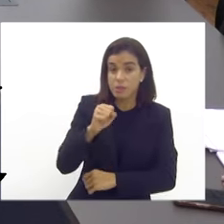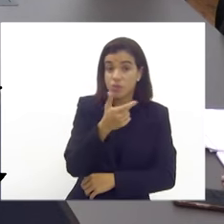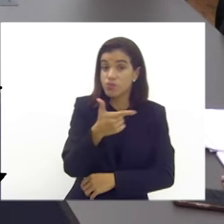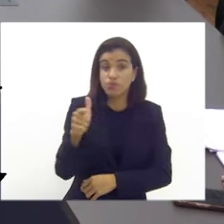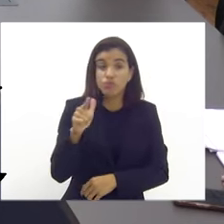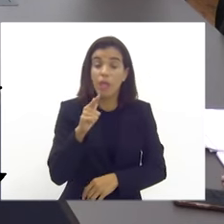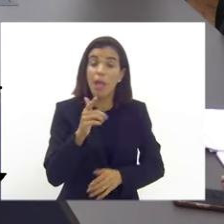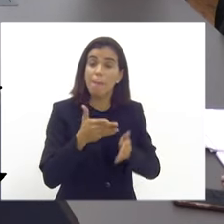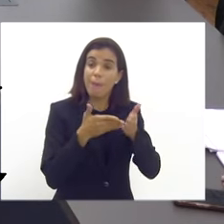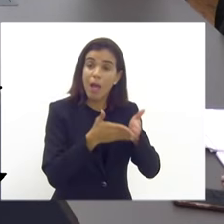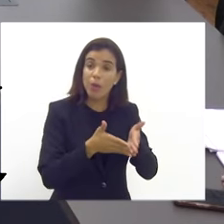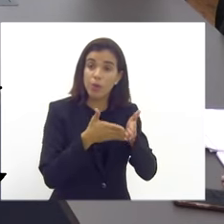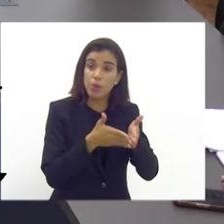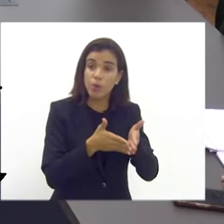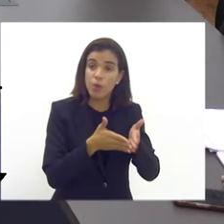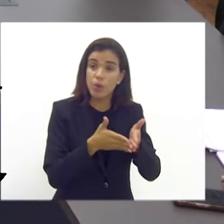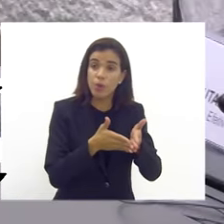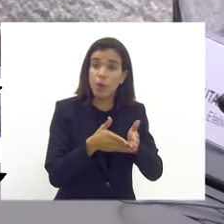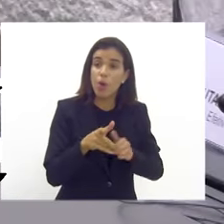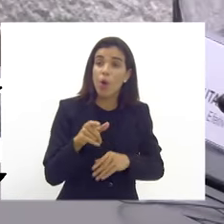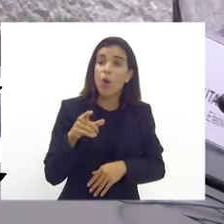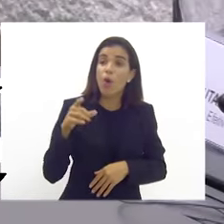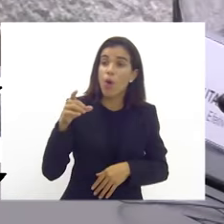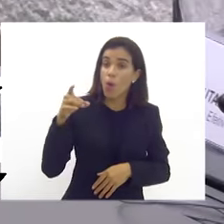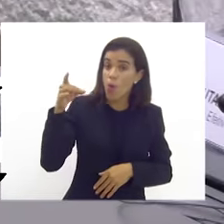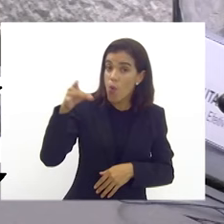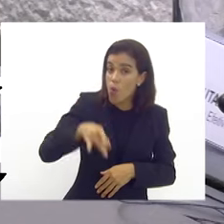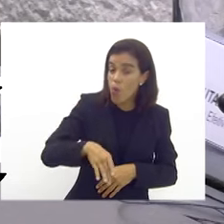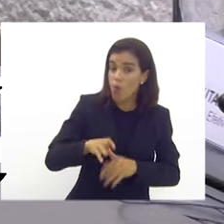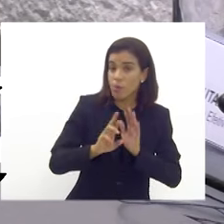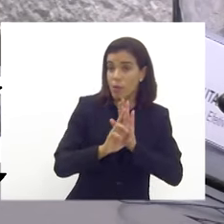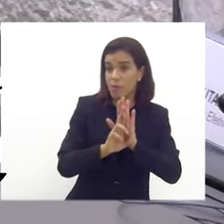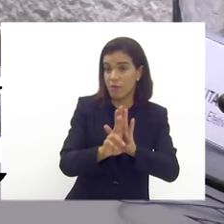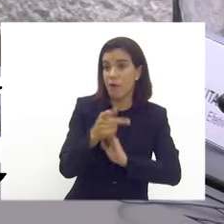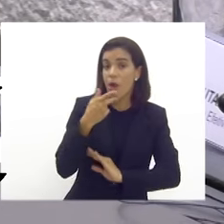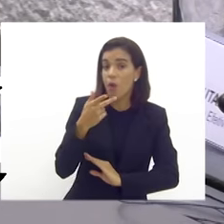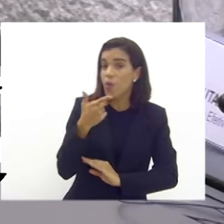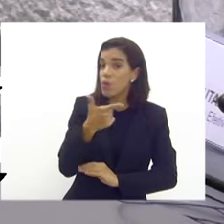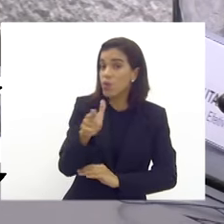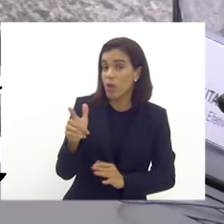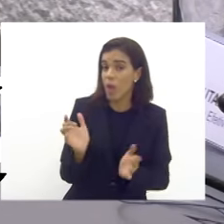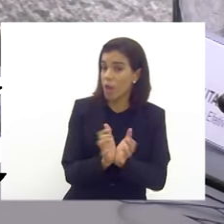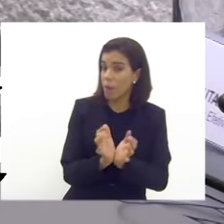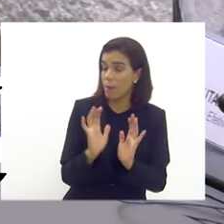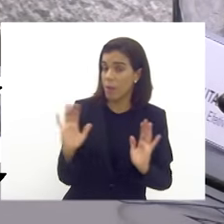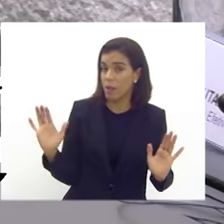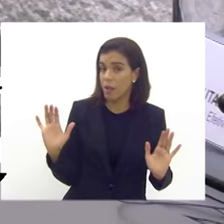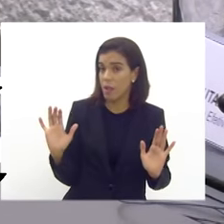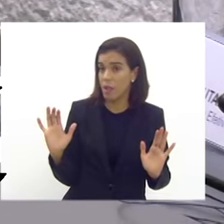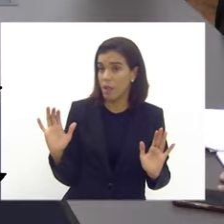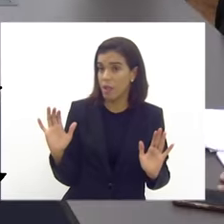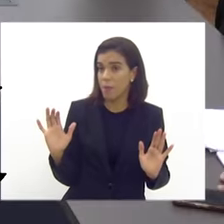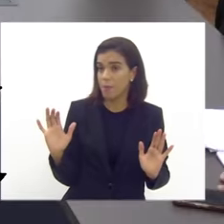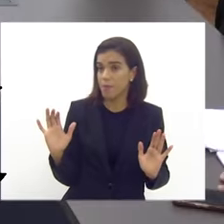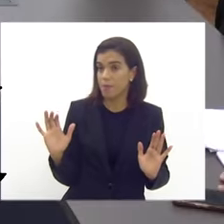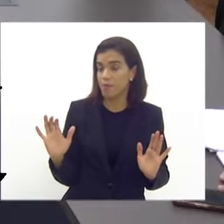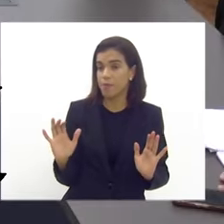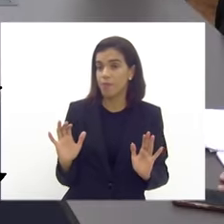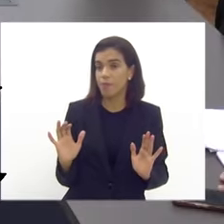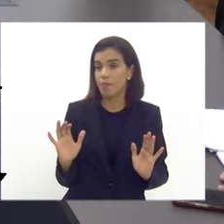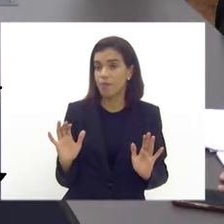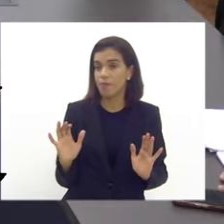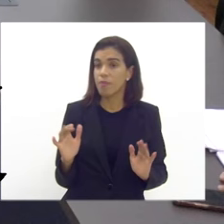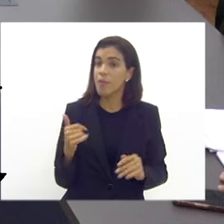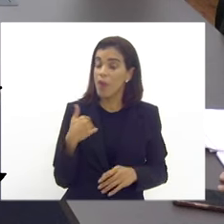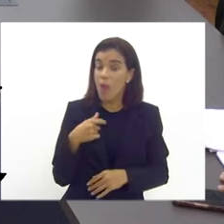embarcação o último representante que veio aqui foi o Bruno Dantas ele falou isso que não tinha efetiva foi ou não foi deputada então assim como a deputada fez Eu também fiz